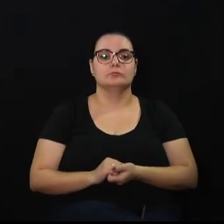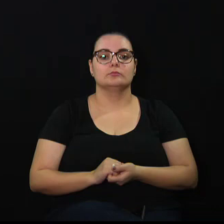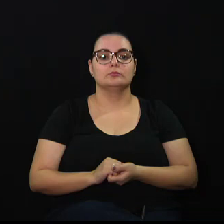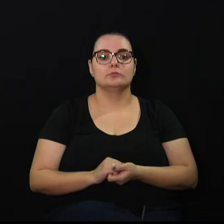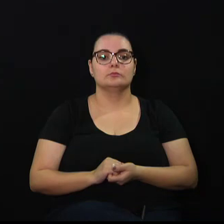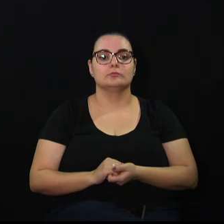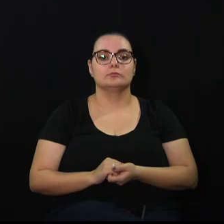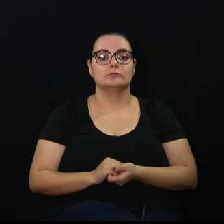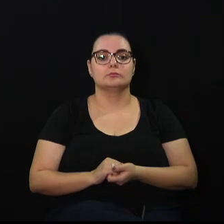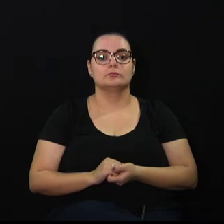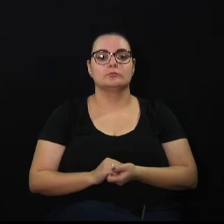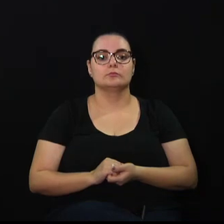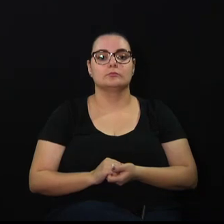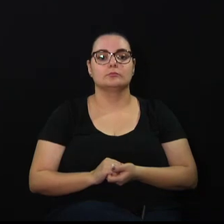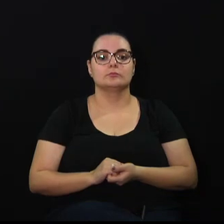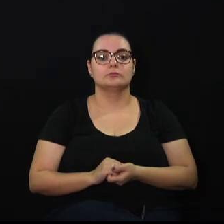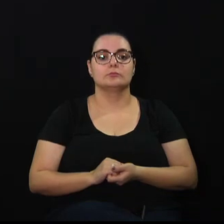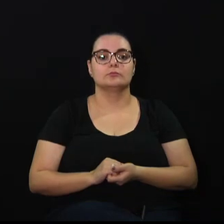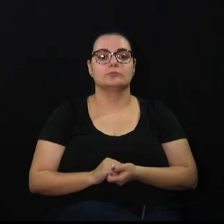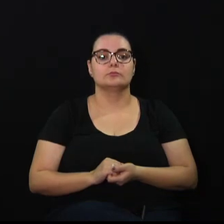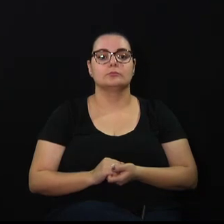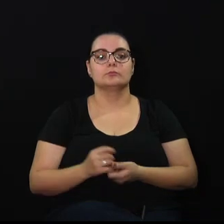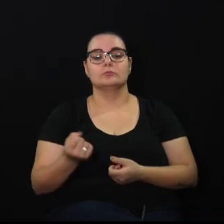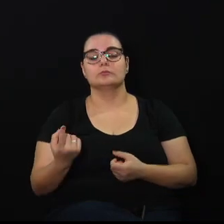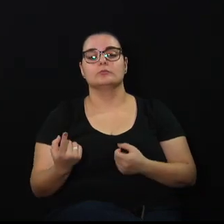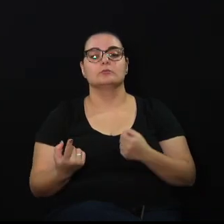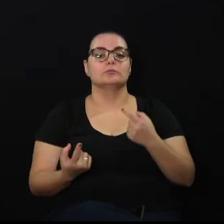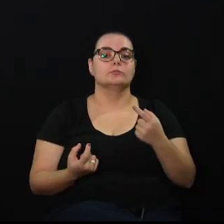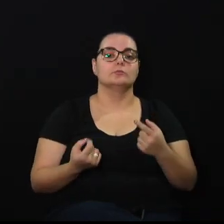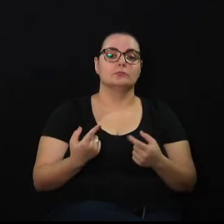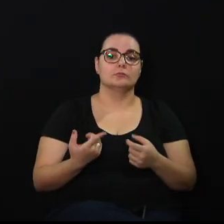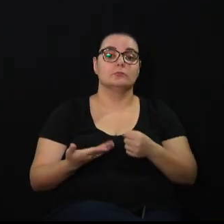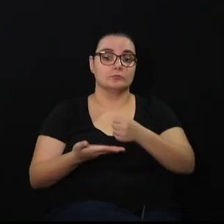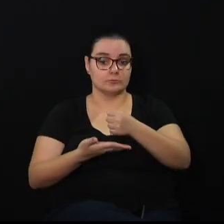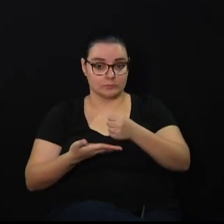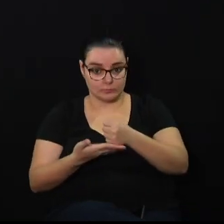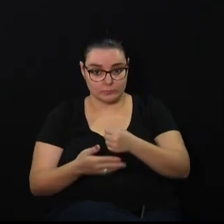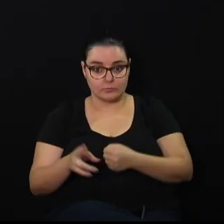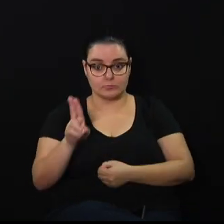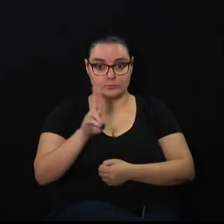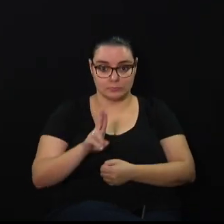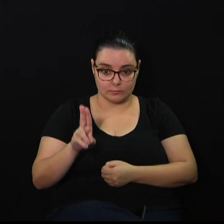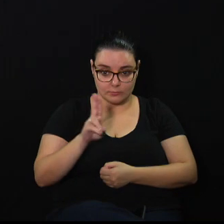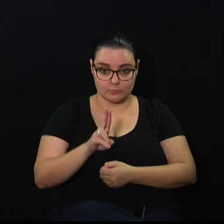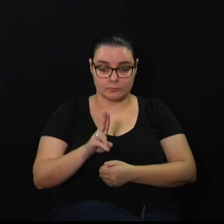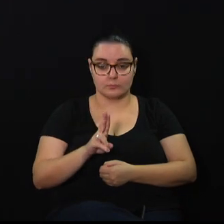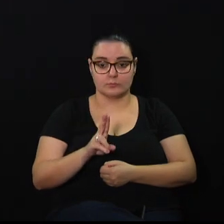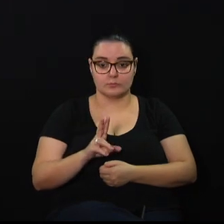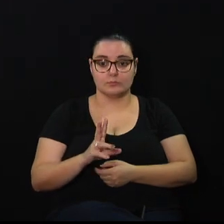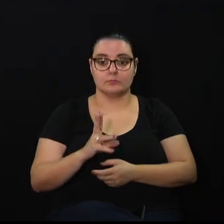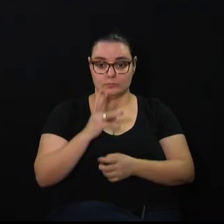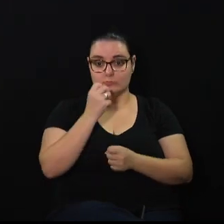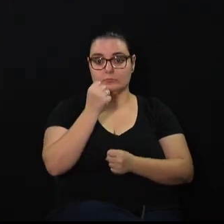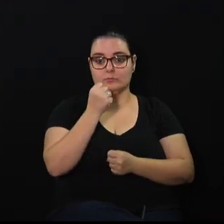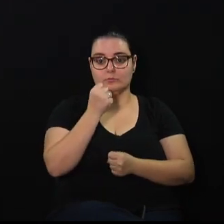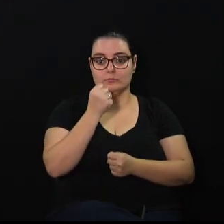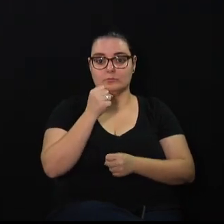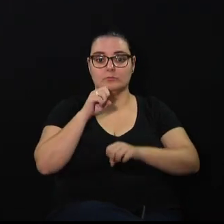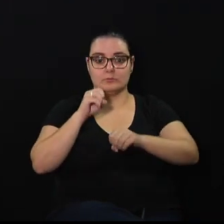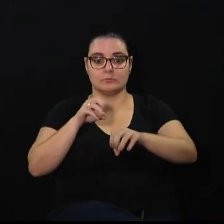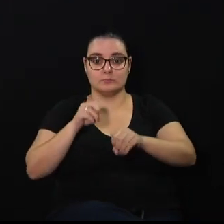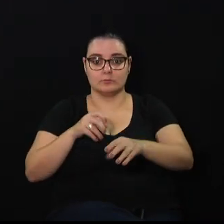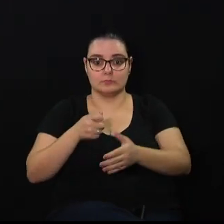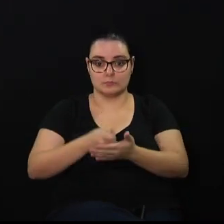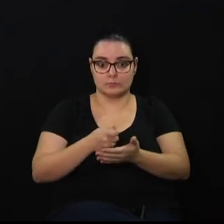é um dos aspectos fundamentais para realizar essas intervenções intensivas é o ensino sistemático